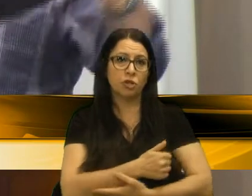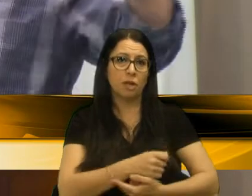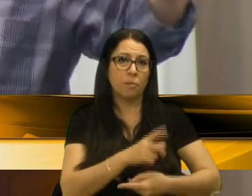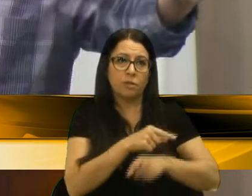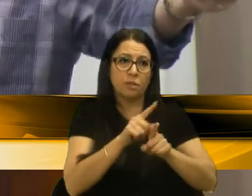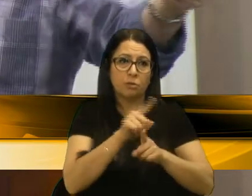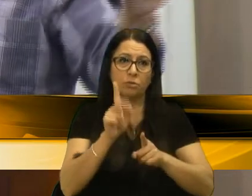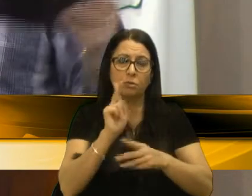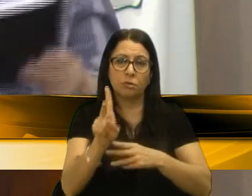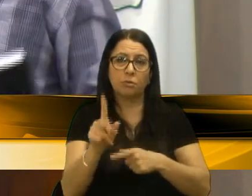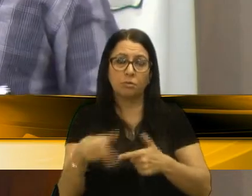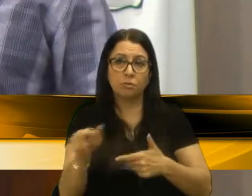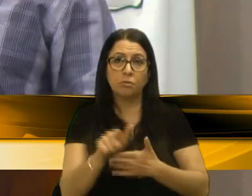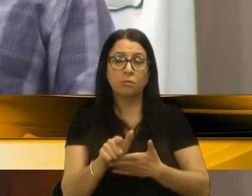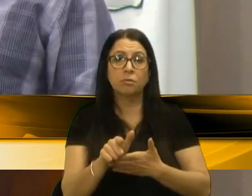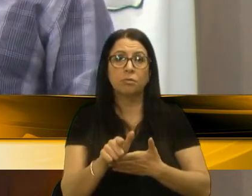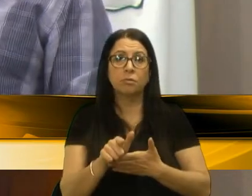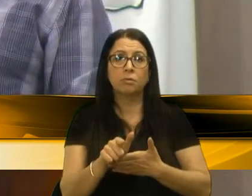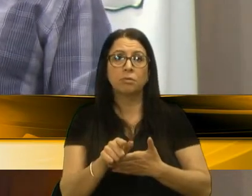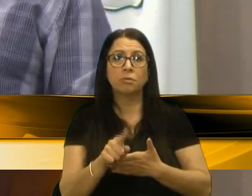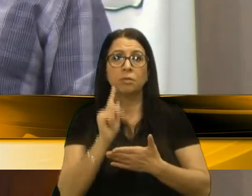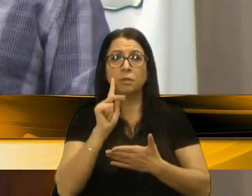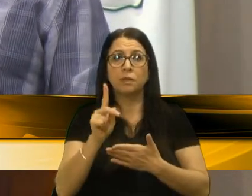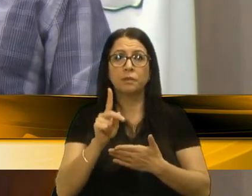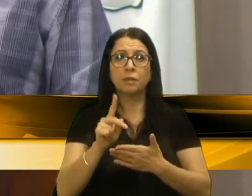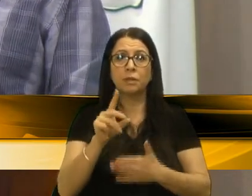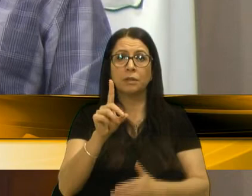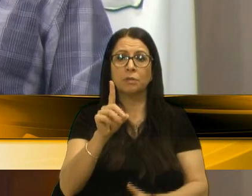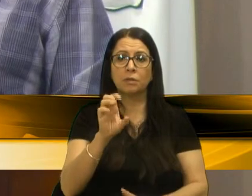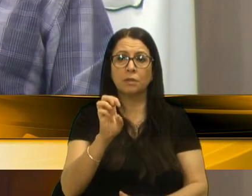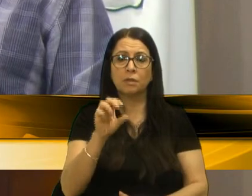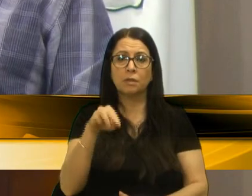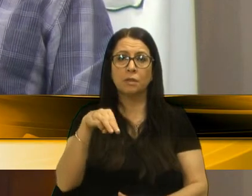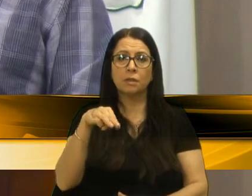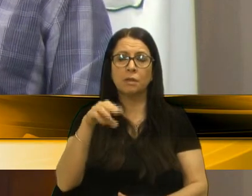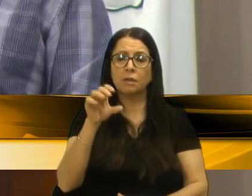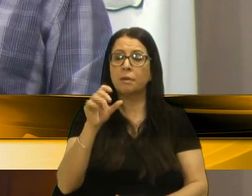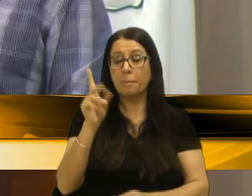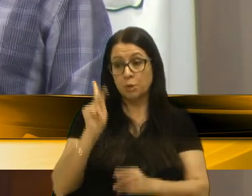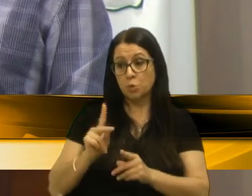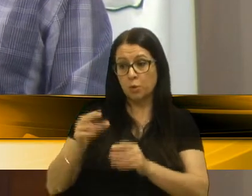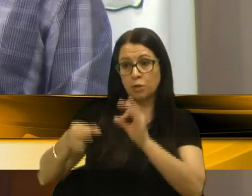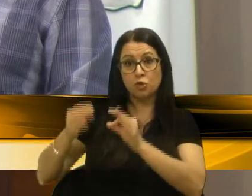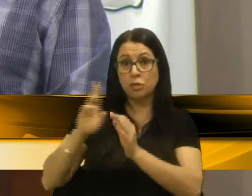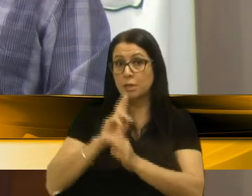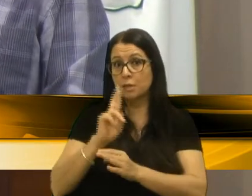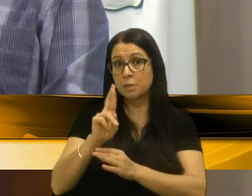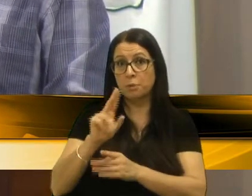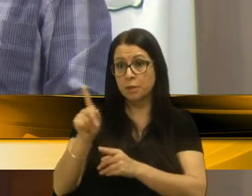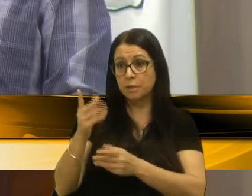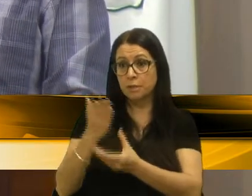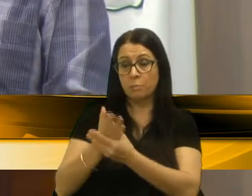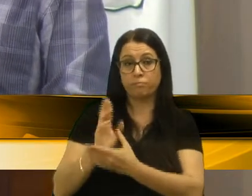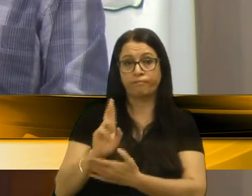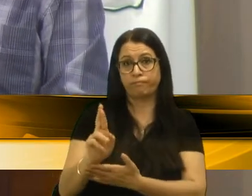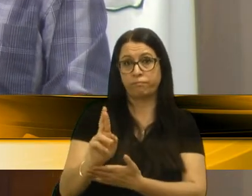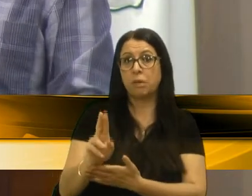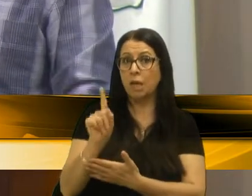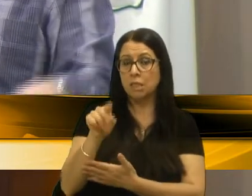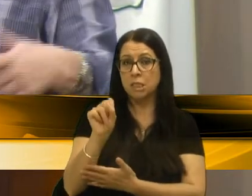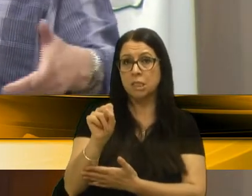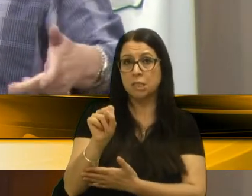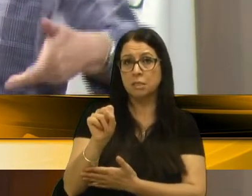de induzir, eventualmente, um desembargador a conceder uma liminar. E aí levar,